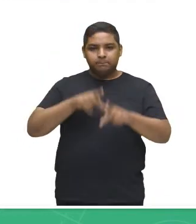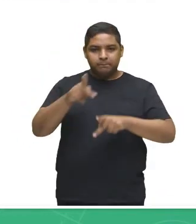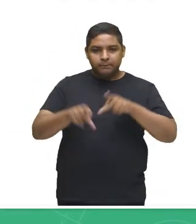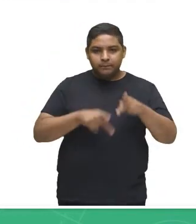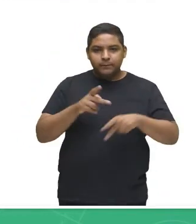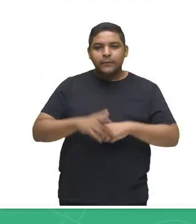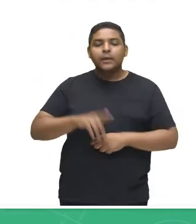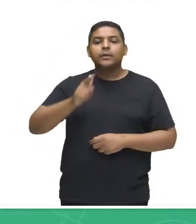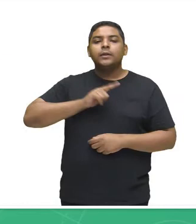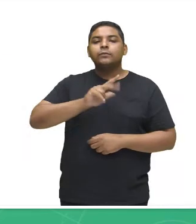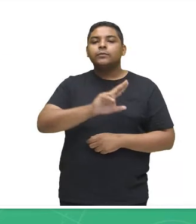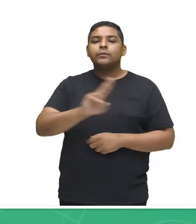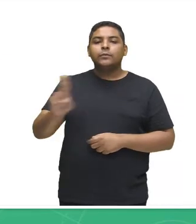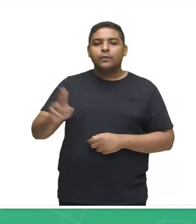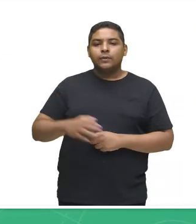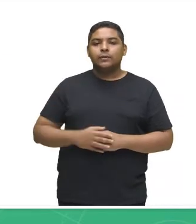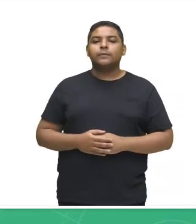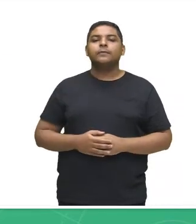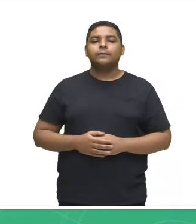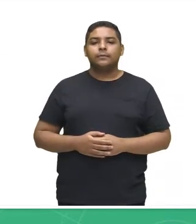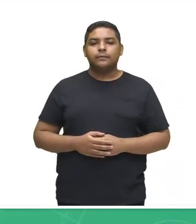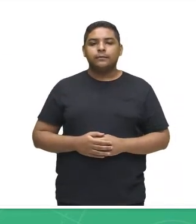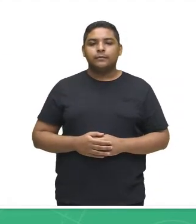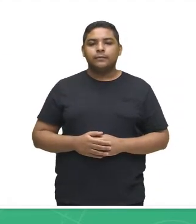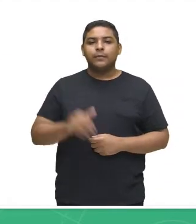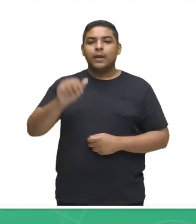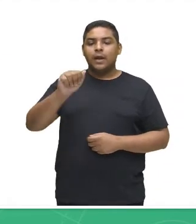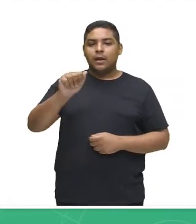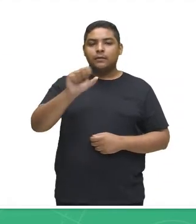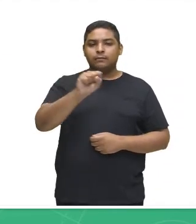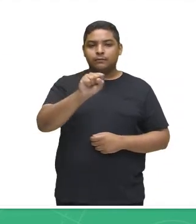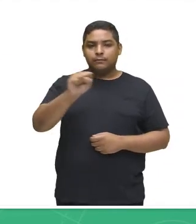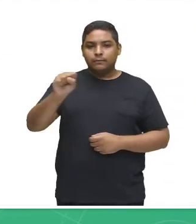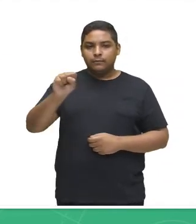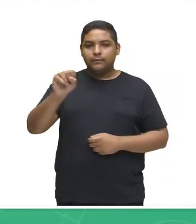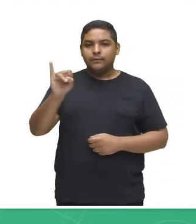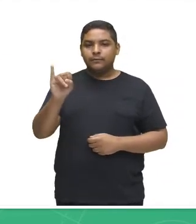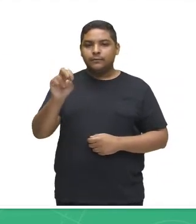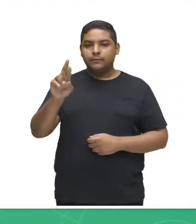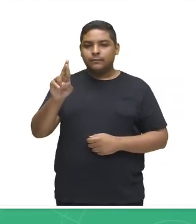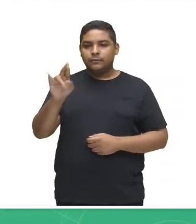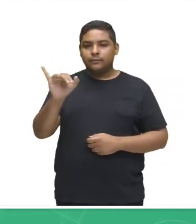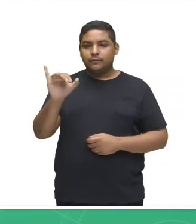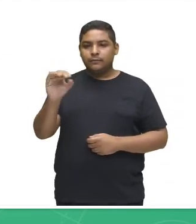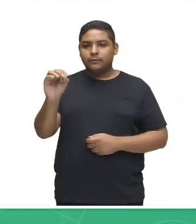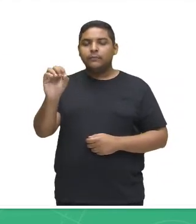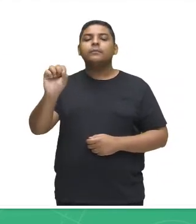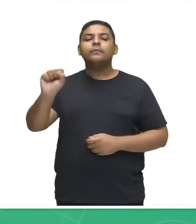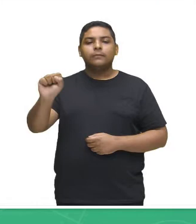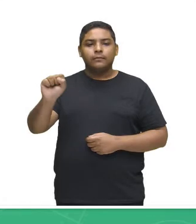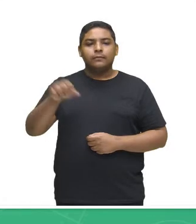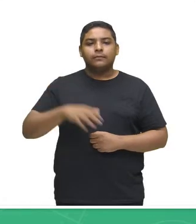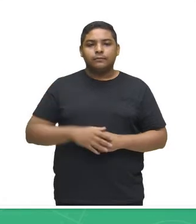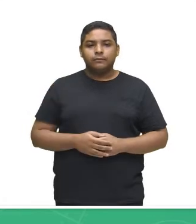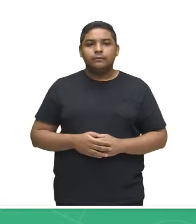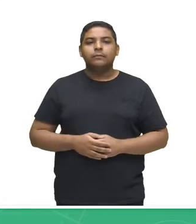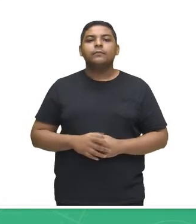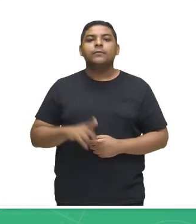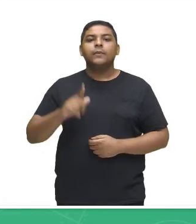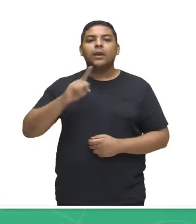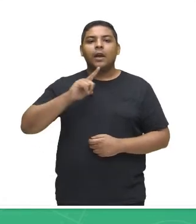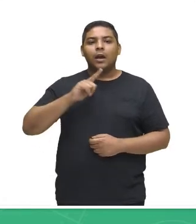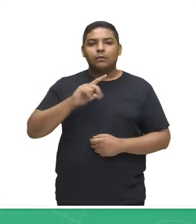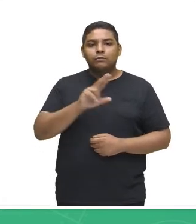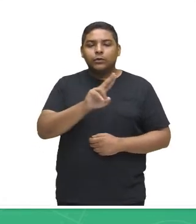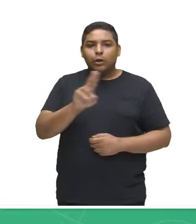muito interessante, que são os temíveis assírios. Pelo nome você já deve imaginar, né? O quanto eles eram terríveis, não é